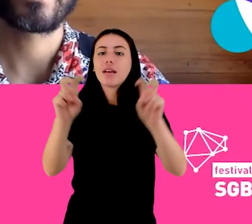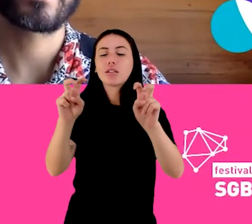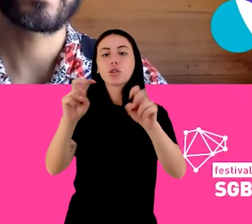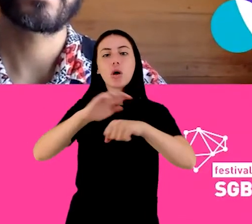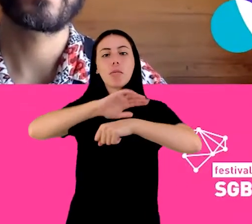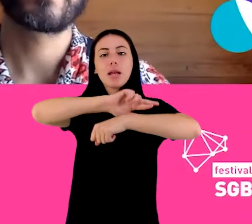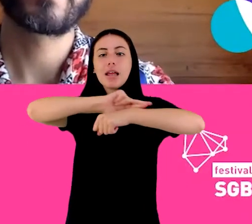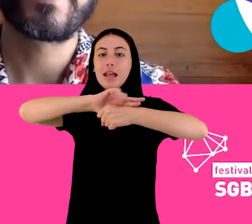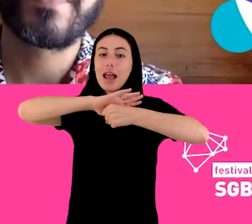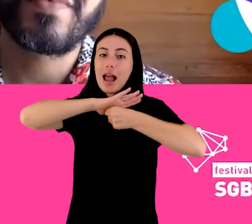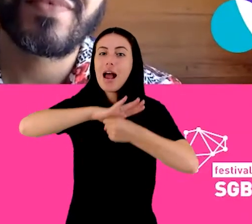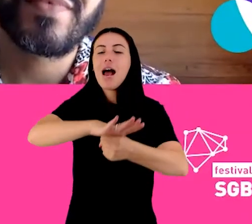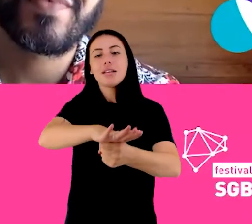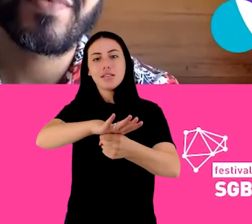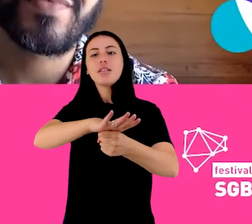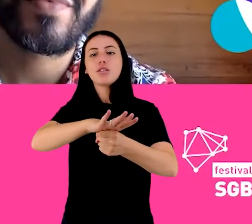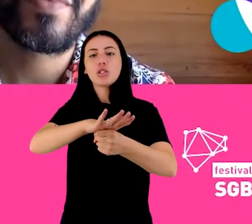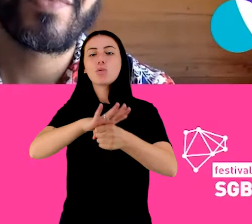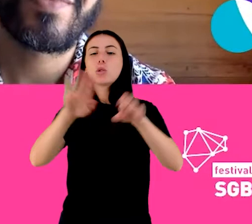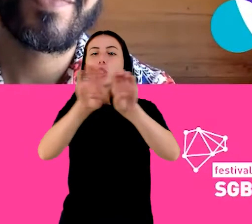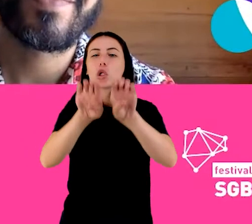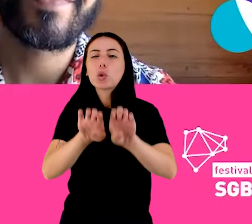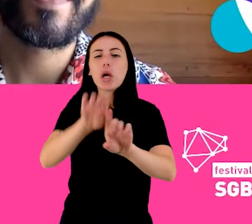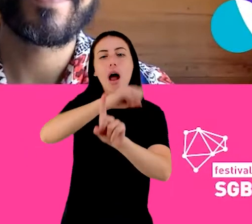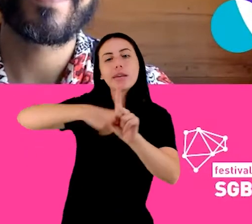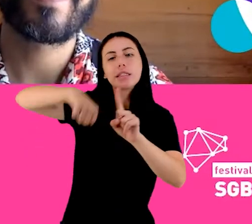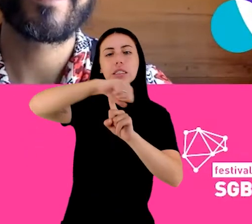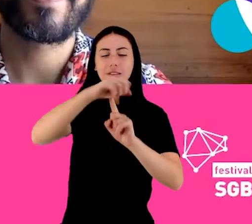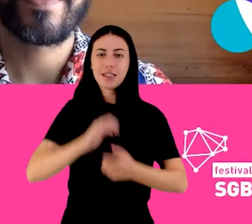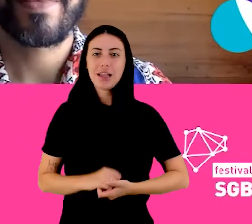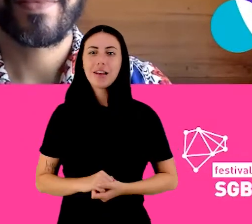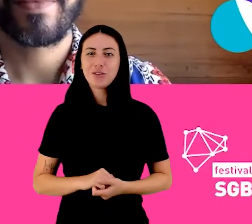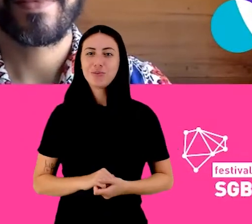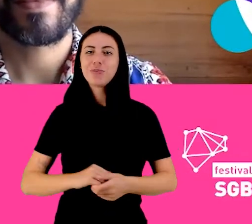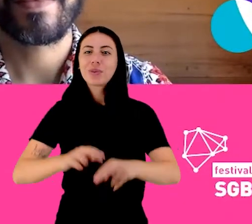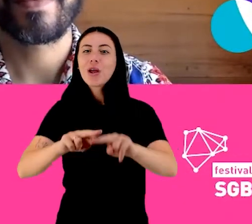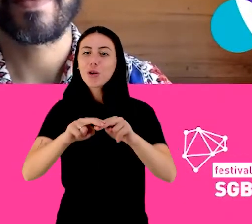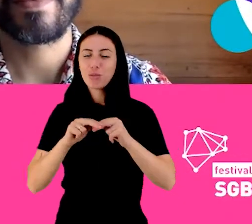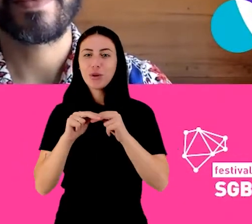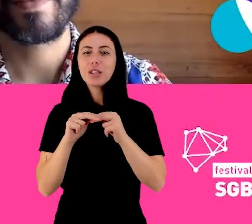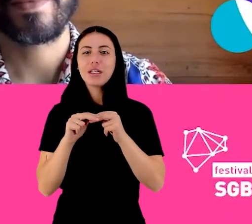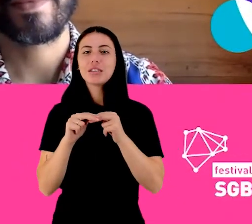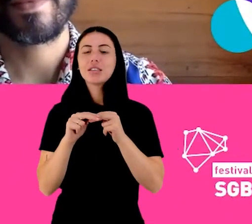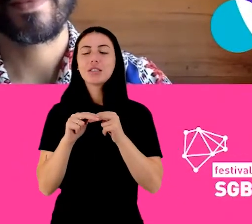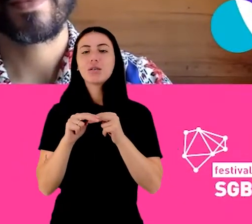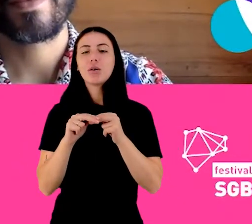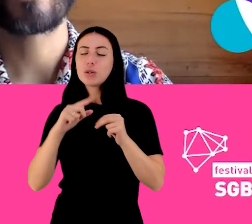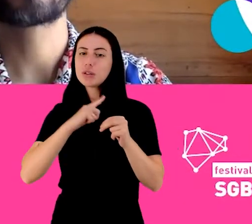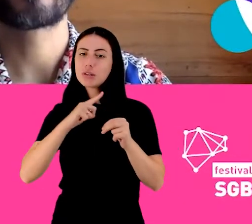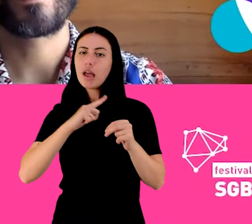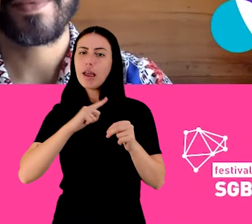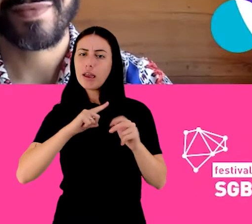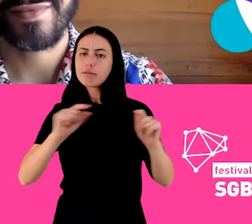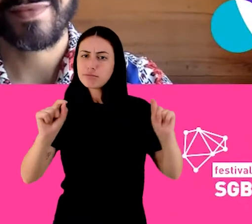acordo, estabelecer um acordo institucional da gente usar o filme, adotar o filme como dispositivo para